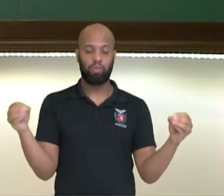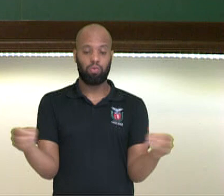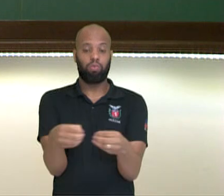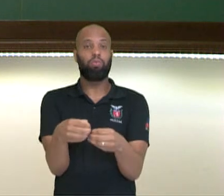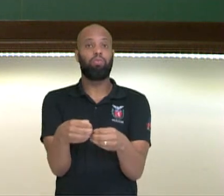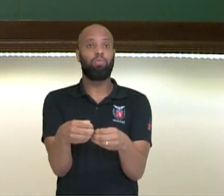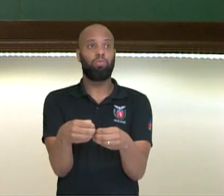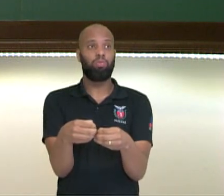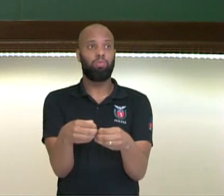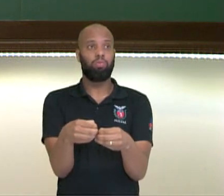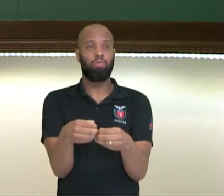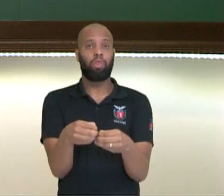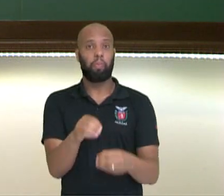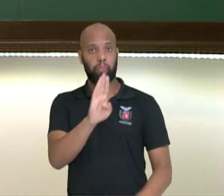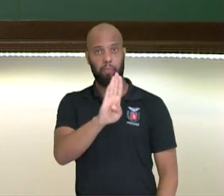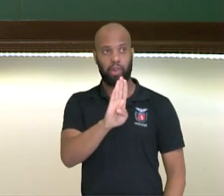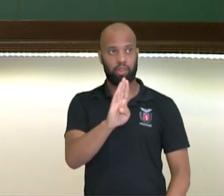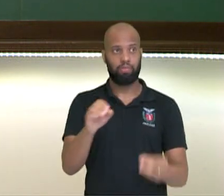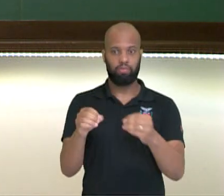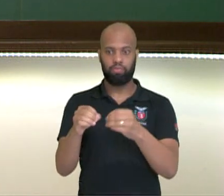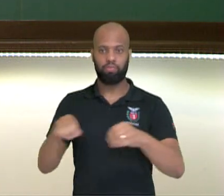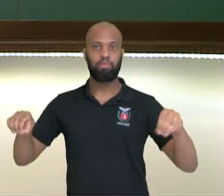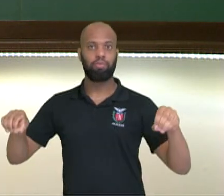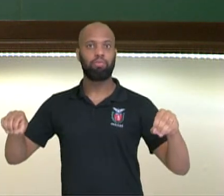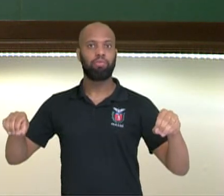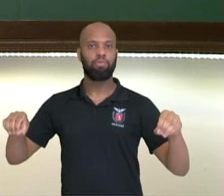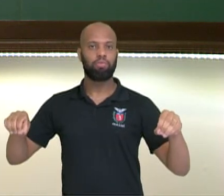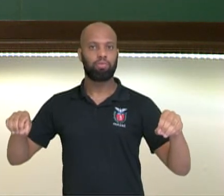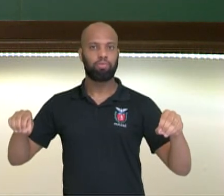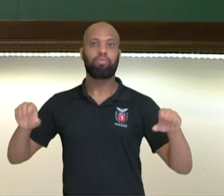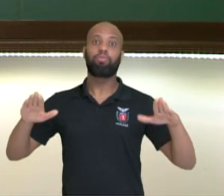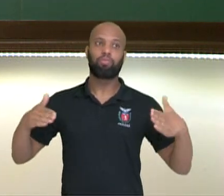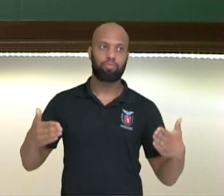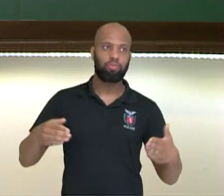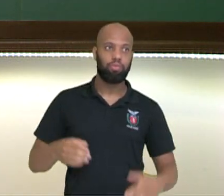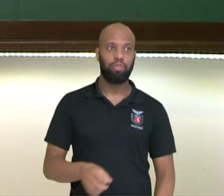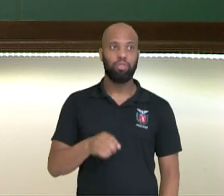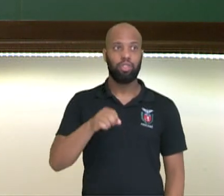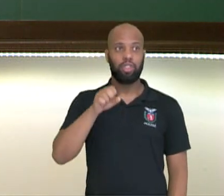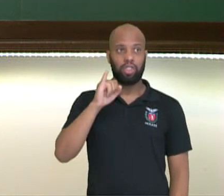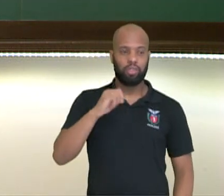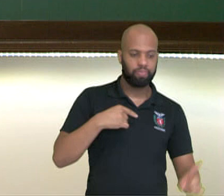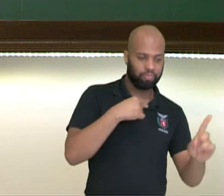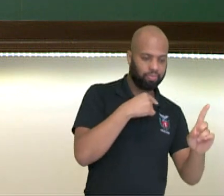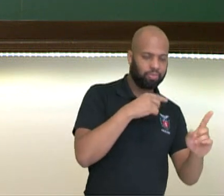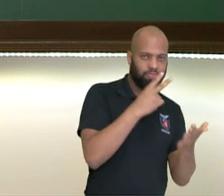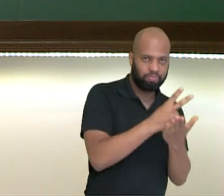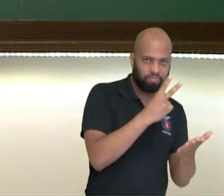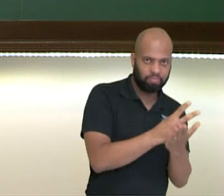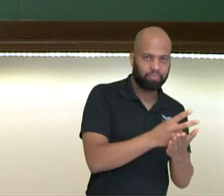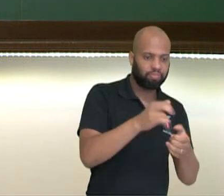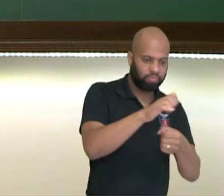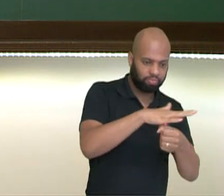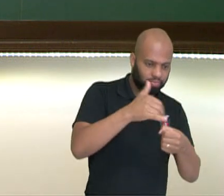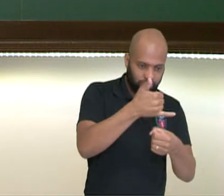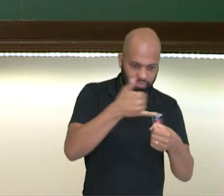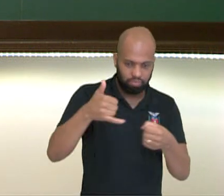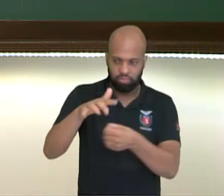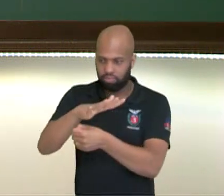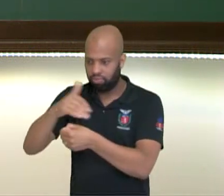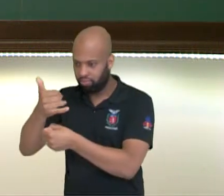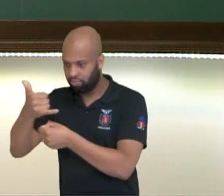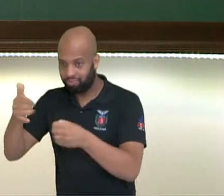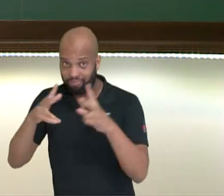conectando, enquanto no segundo caso, as esferas se afastando. Ora, sinais não são iguais das cargas elétricas dos dois corpos? Os dois corpos não